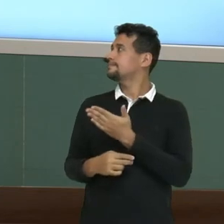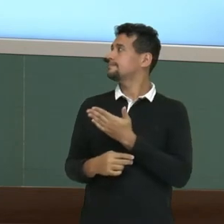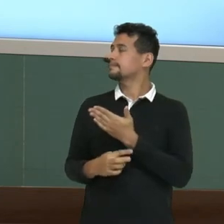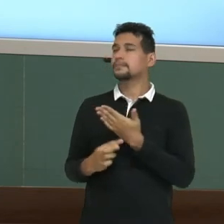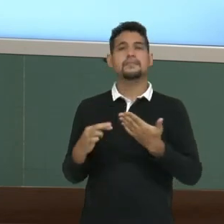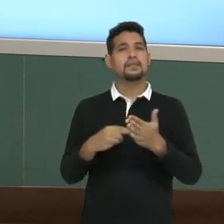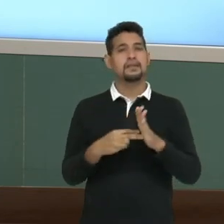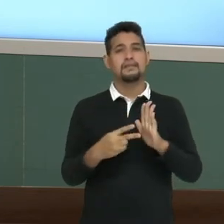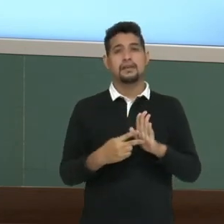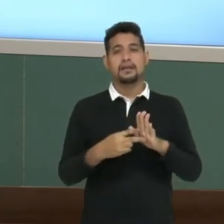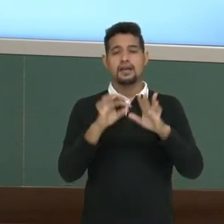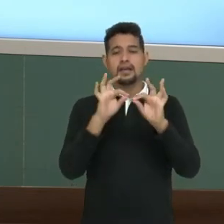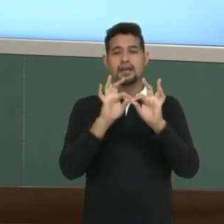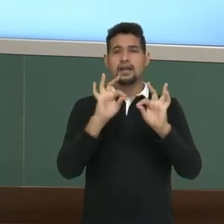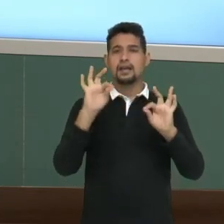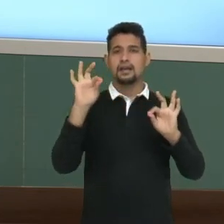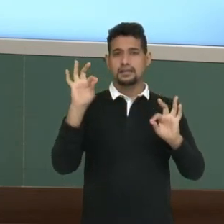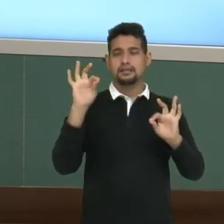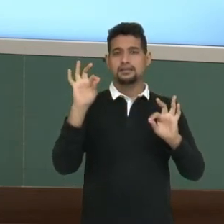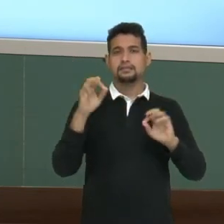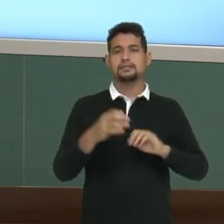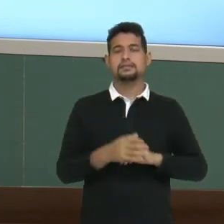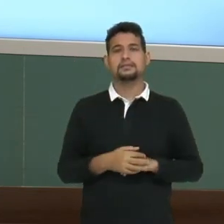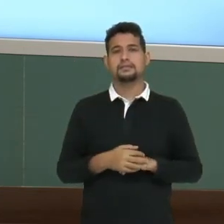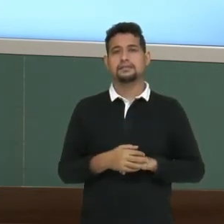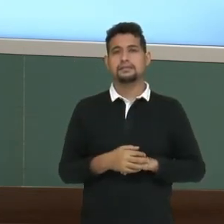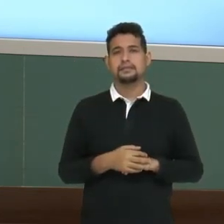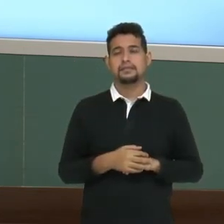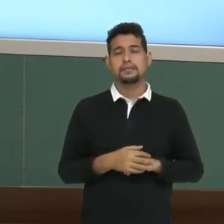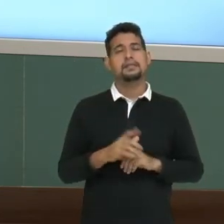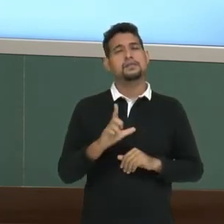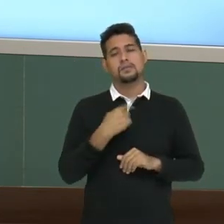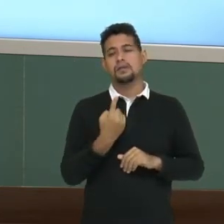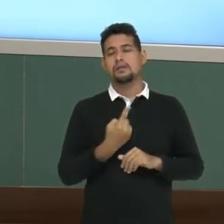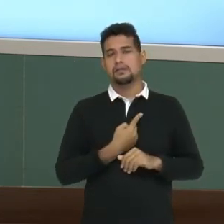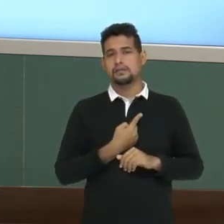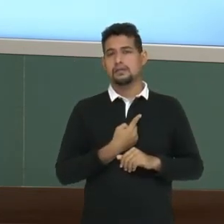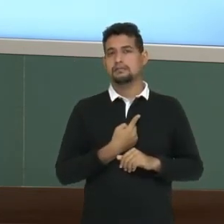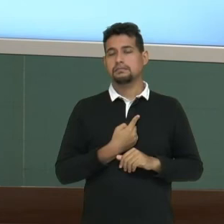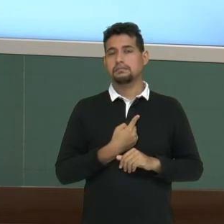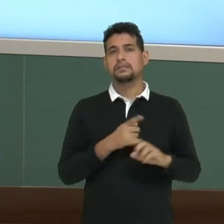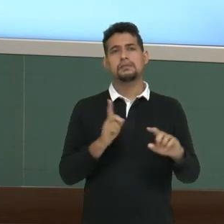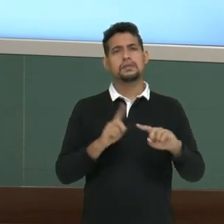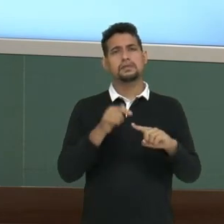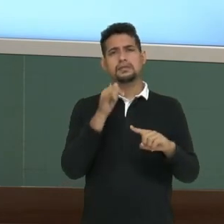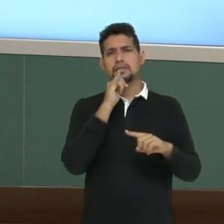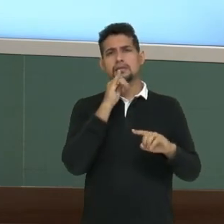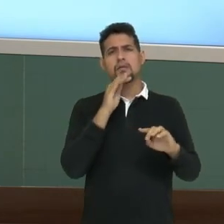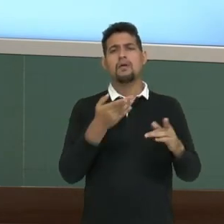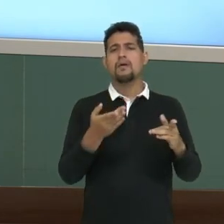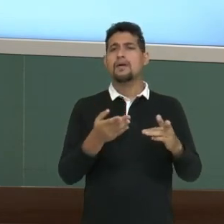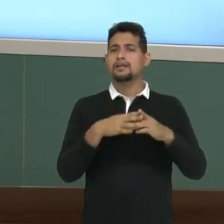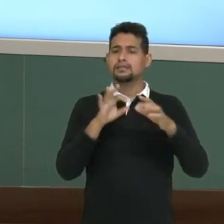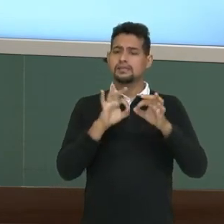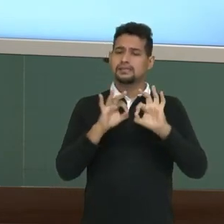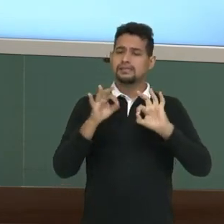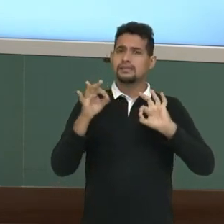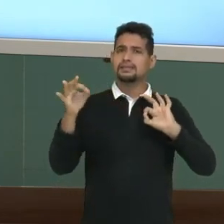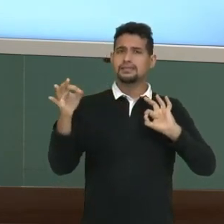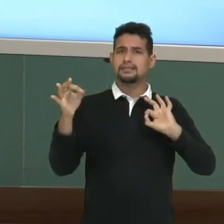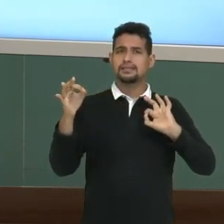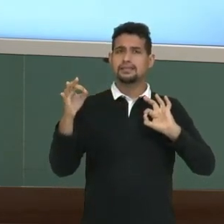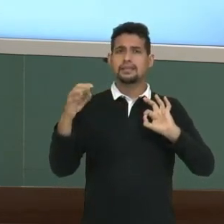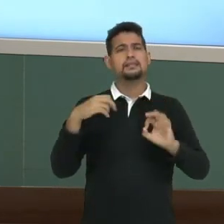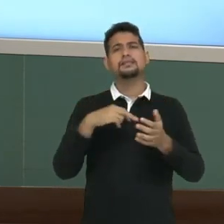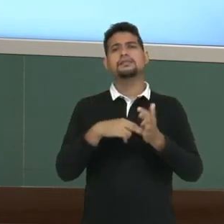à reta. Ela está exatamente sobre a nossa reta. Então, como a distância é nula, significa que o